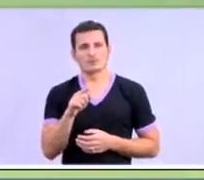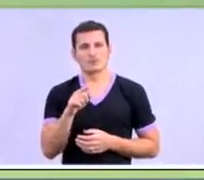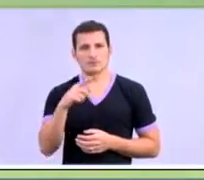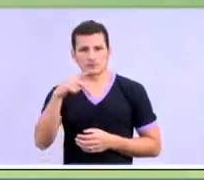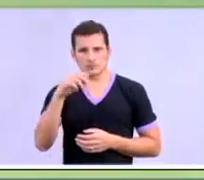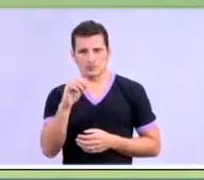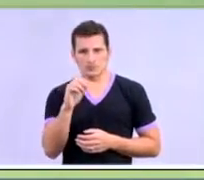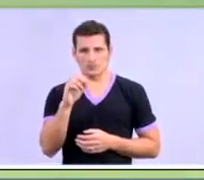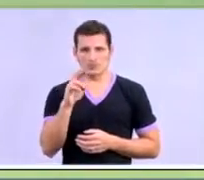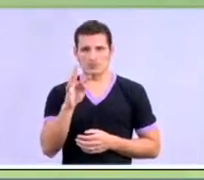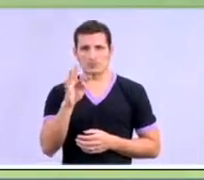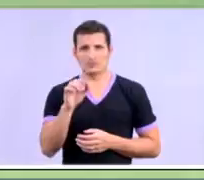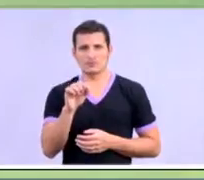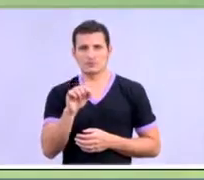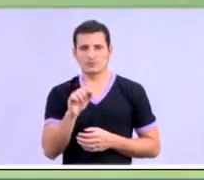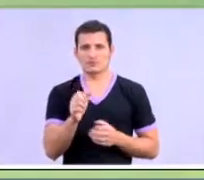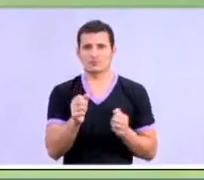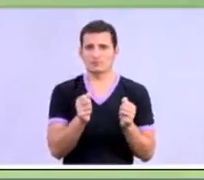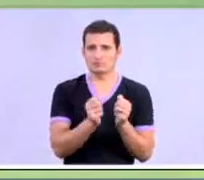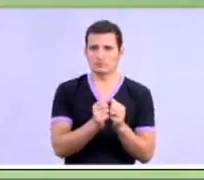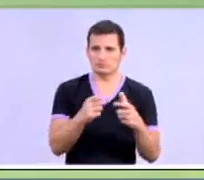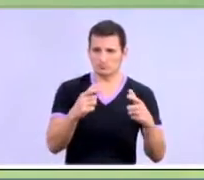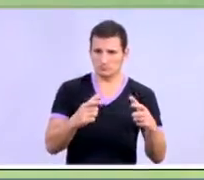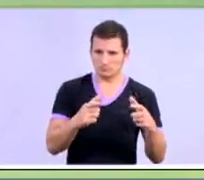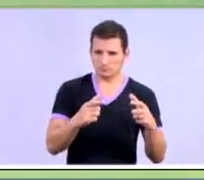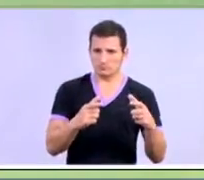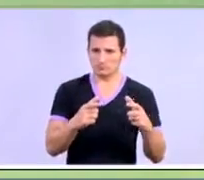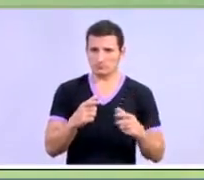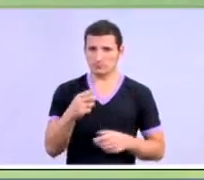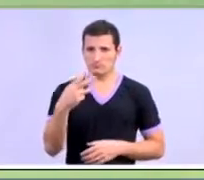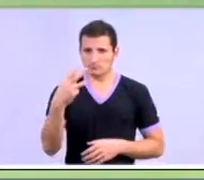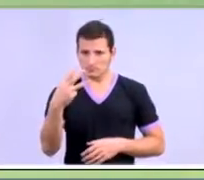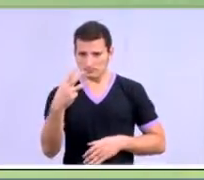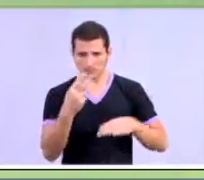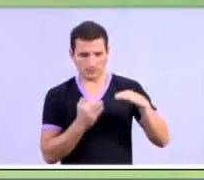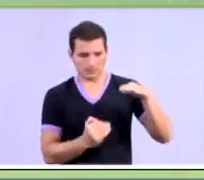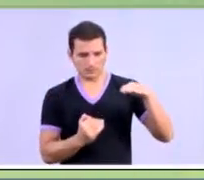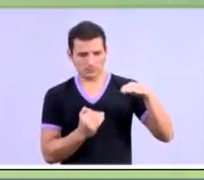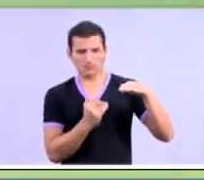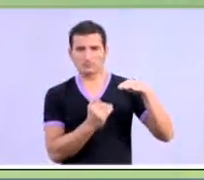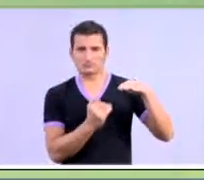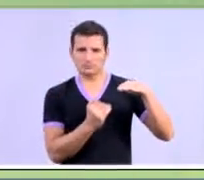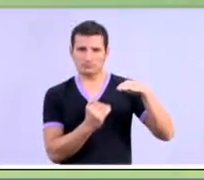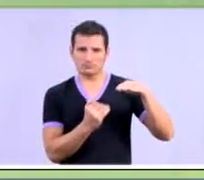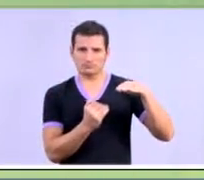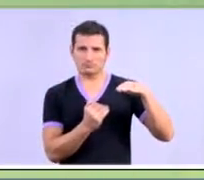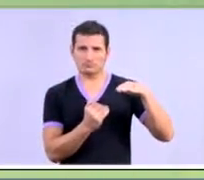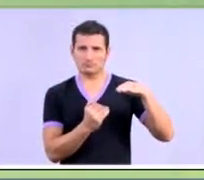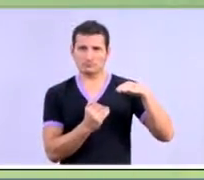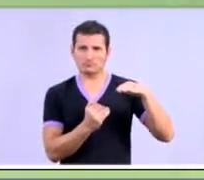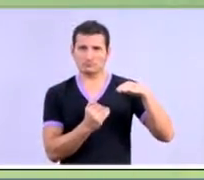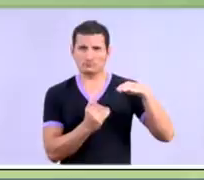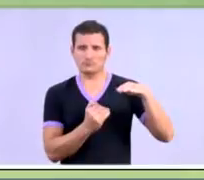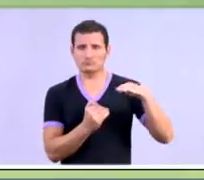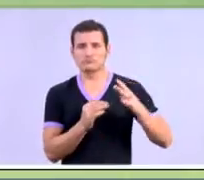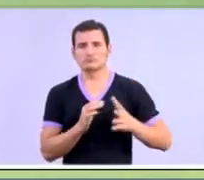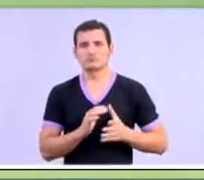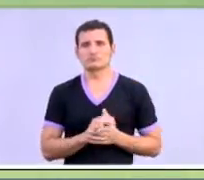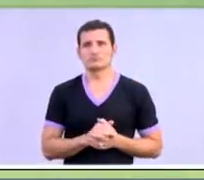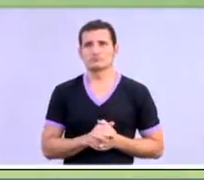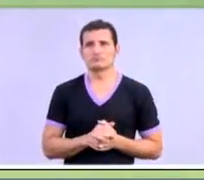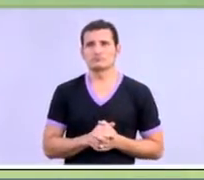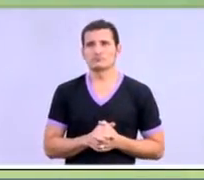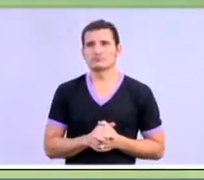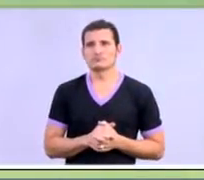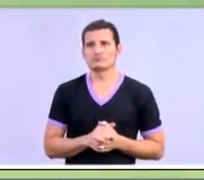que junto com o endereço de camada 3, que a gente falou antes, né? O endereço de camada 3 mais a porta, é